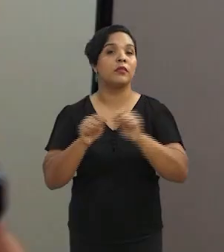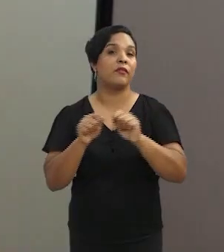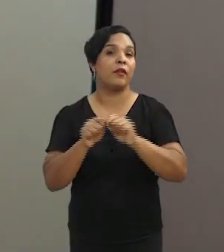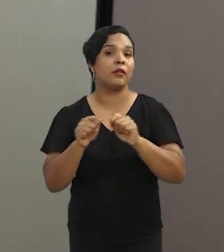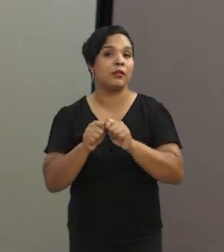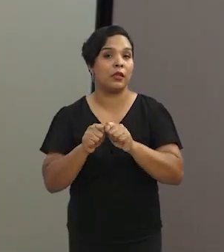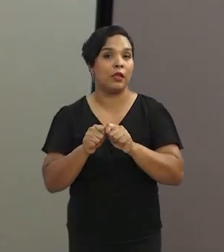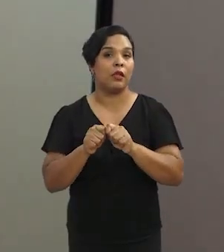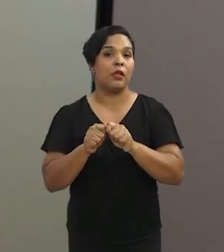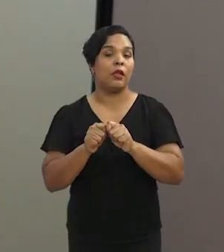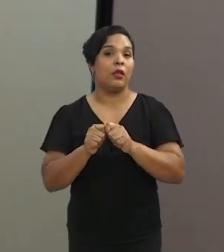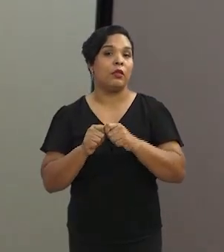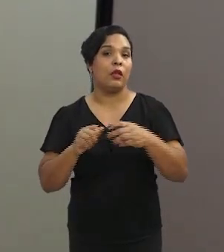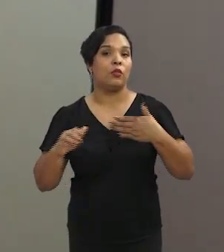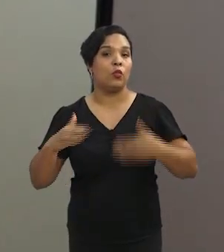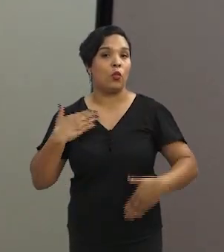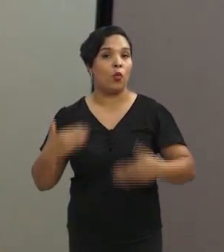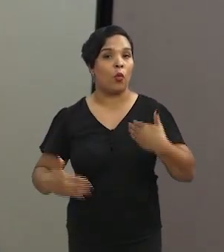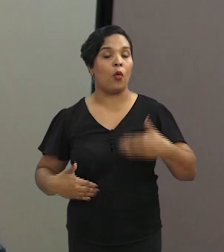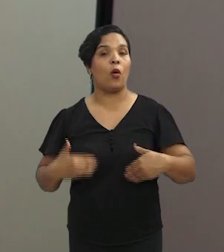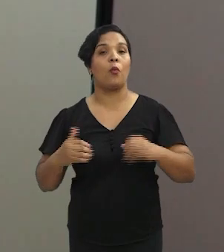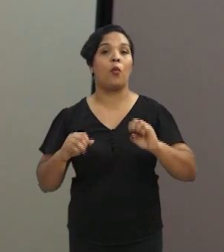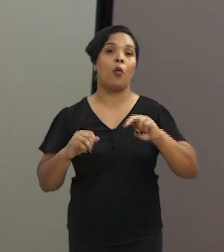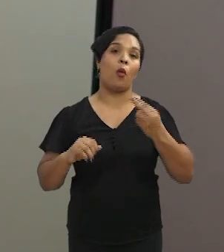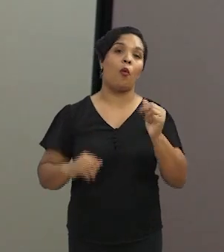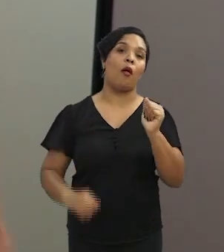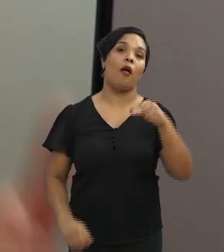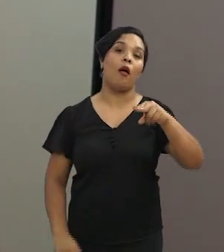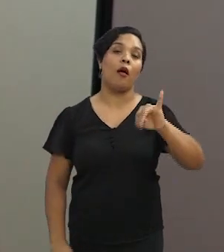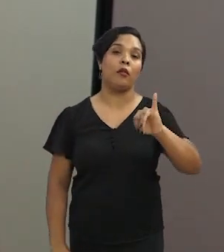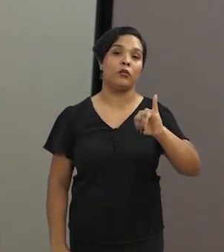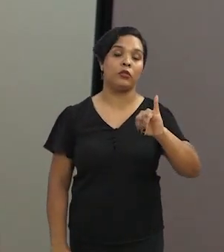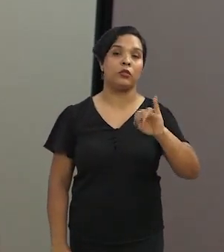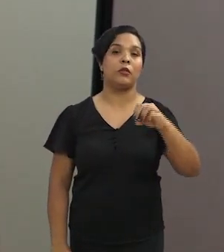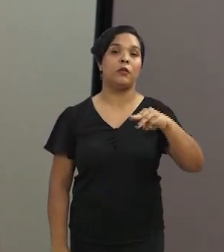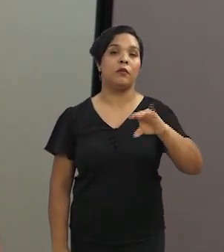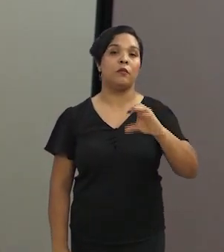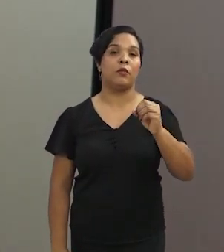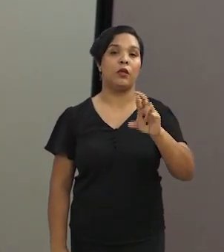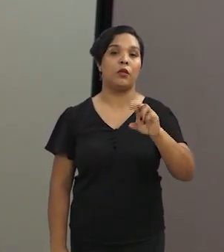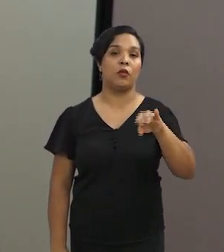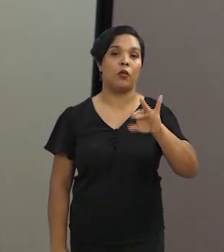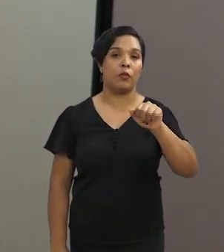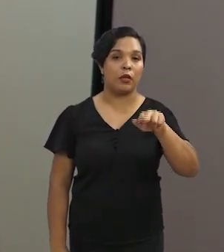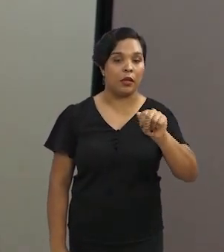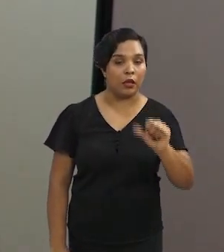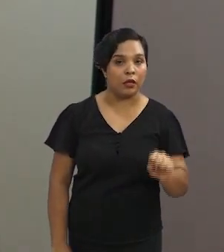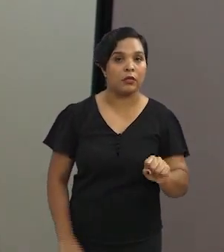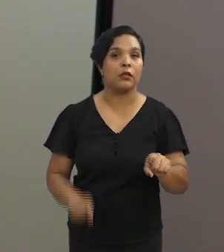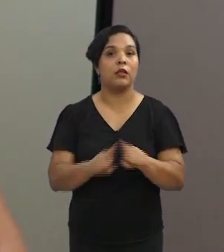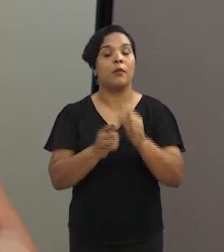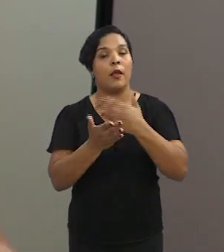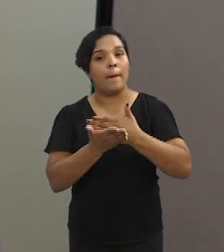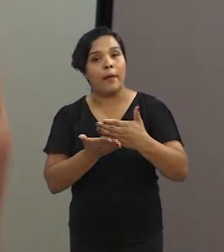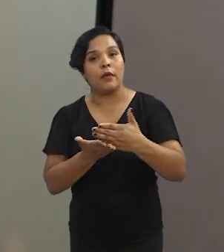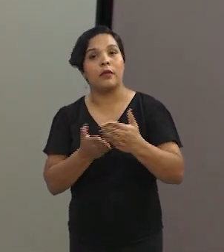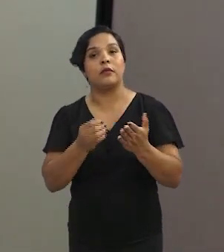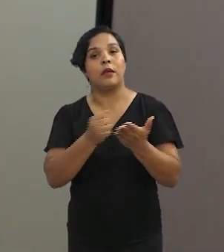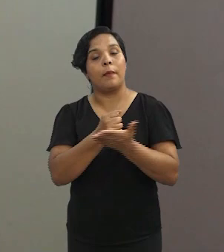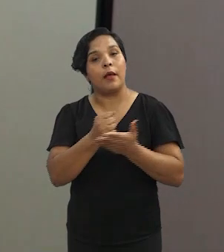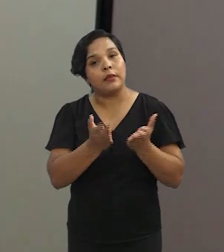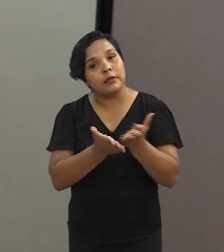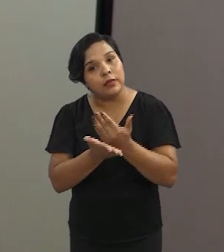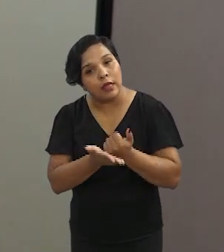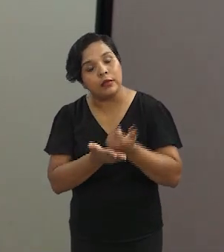são moduladoras do sistema imunológico ou se elas são antimicrobianas. E a partir dessa base computacional, né, uma base